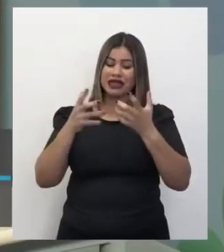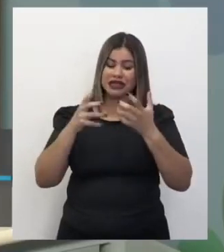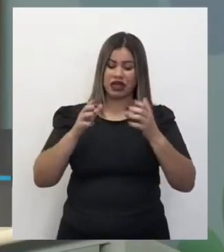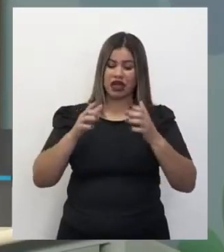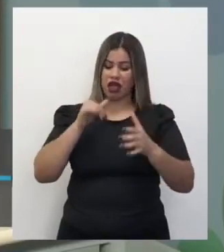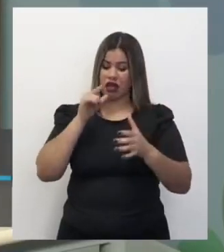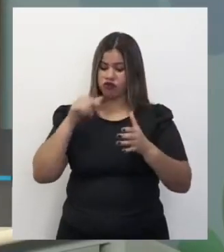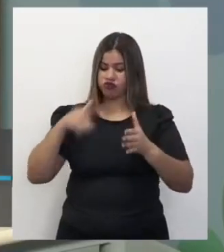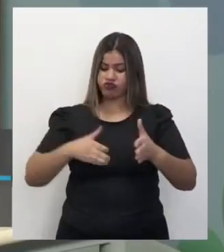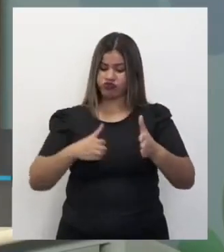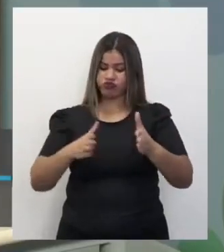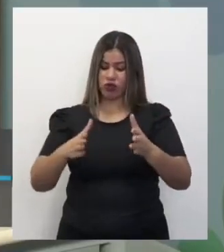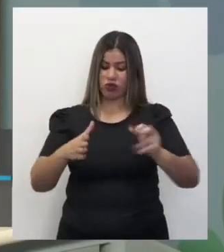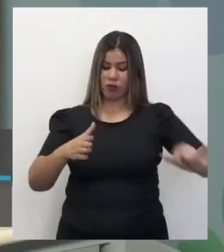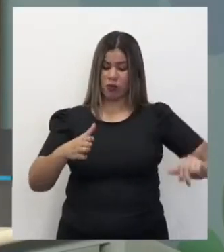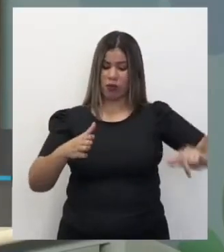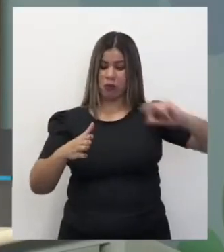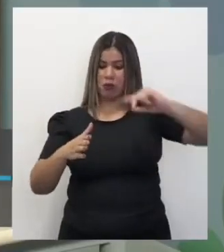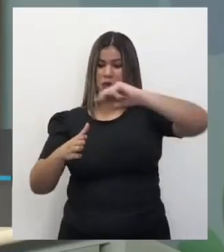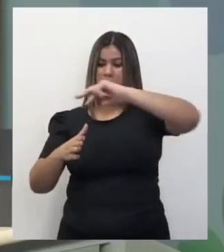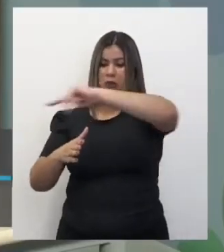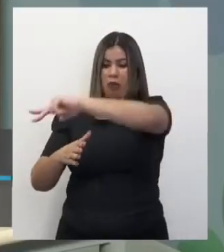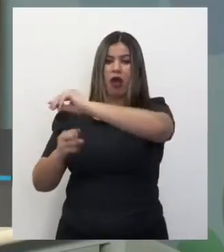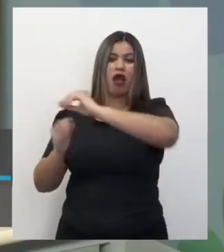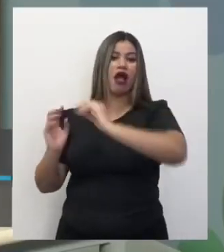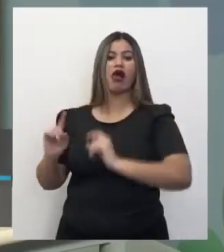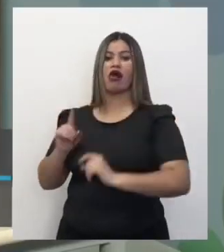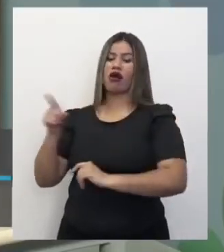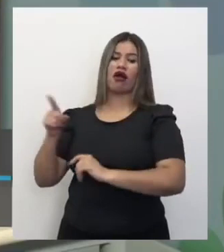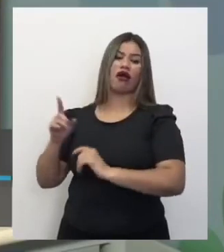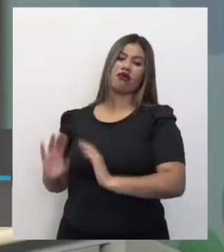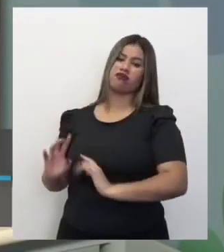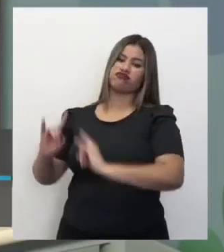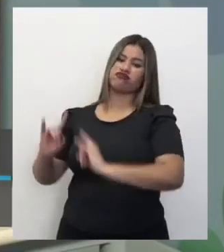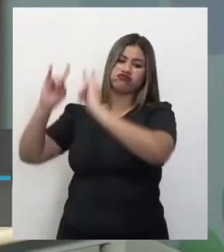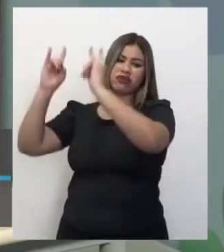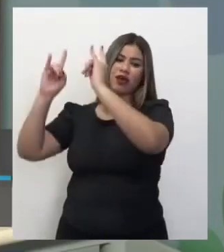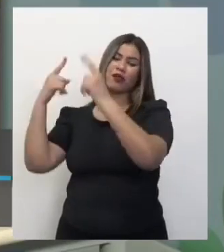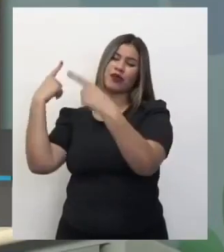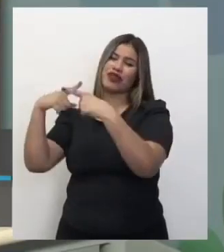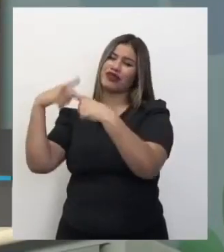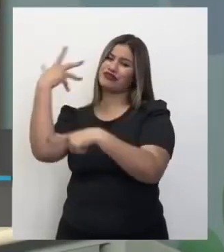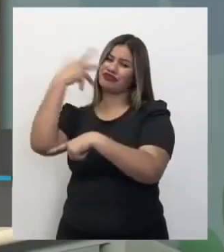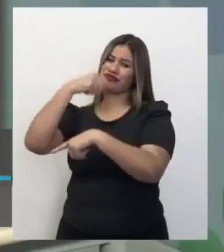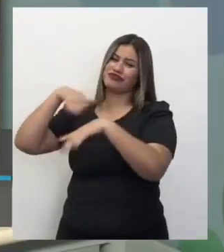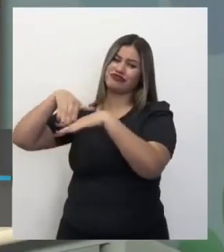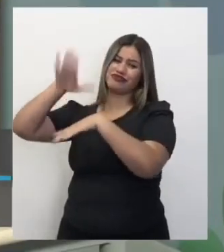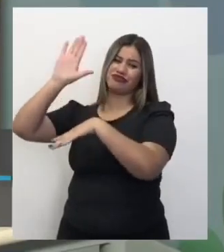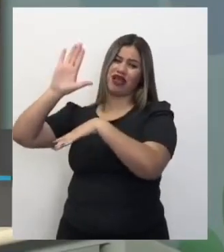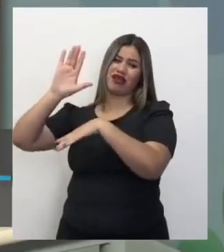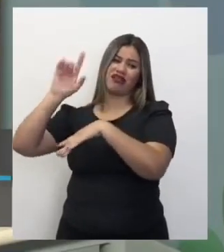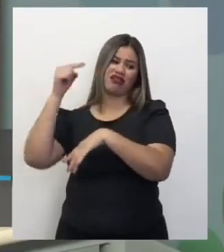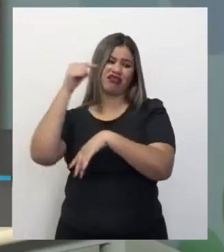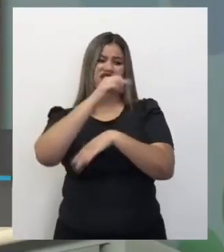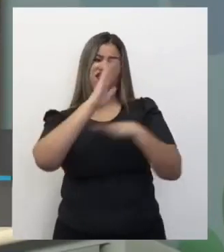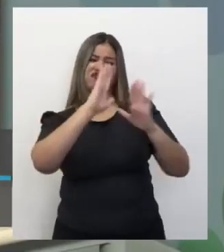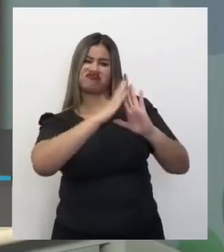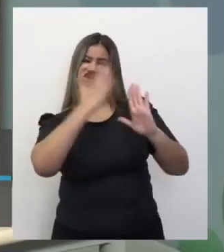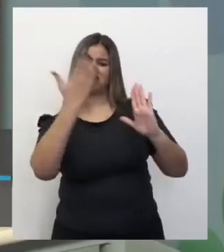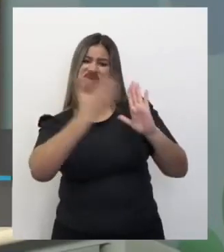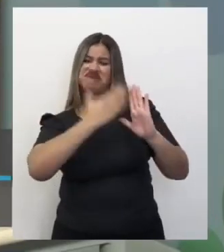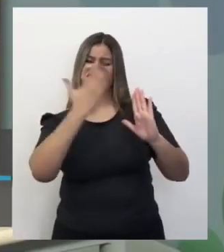o rio e ir pro prédio, porque muito mais bonito ali do que morar num barraco ali do outro